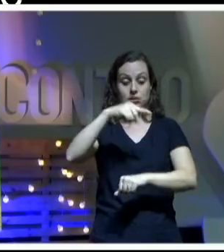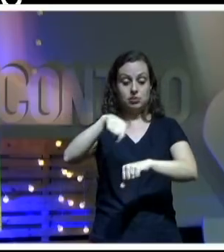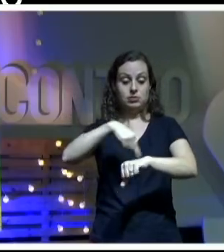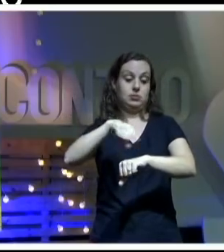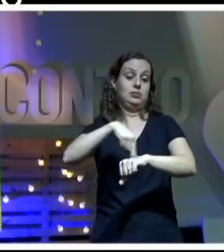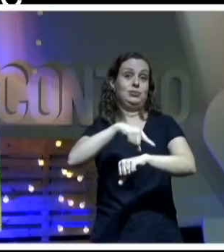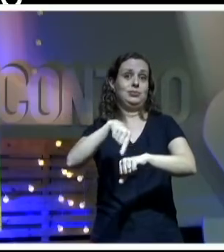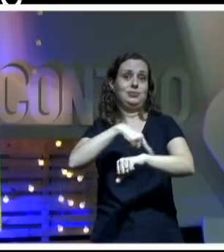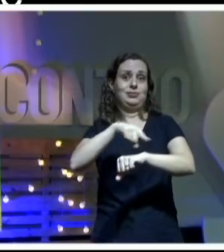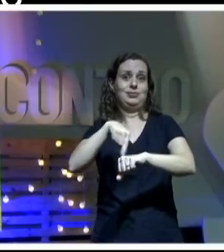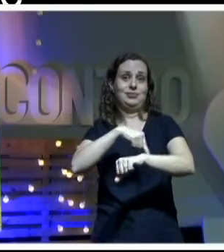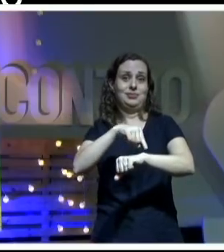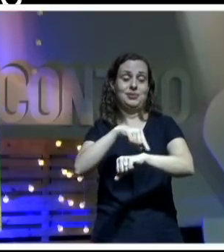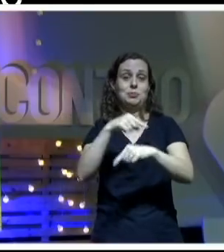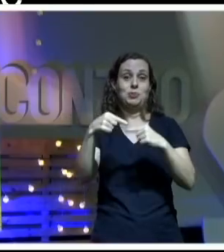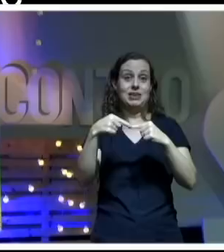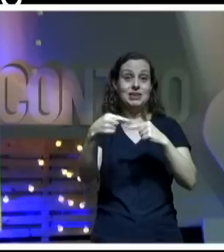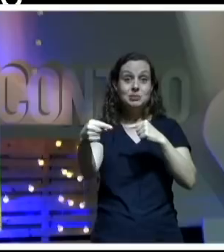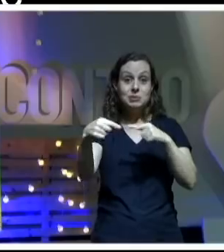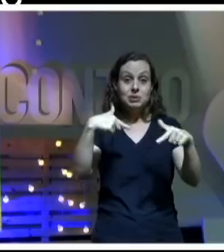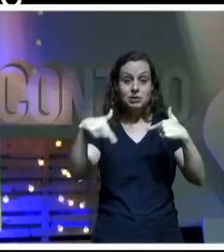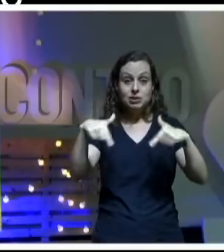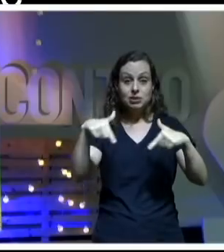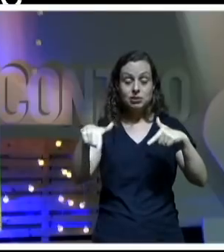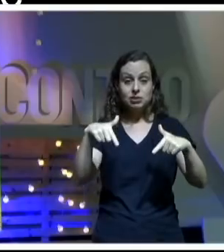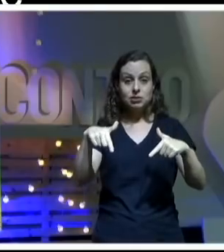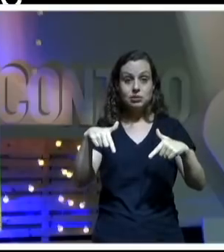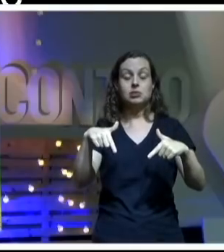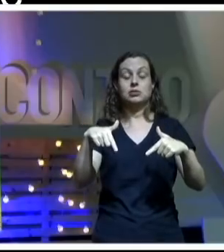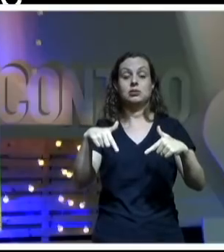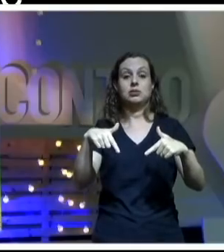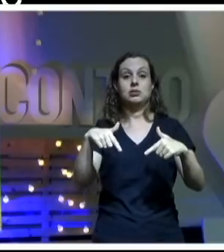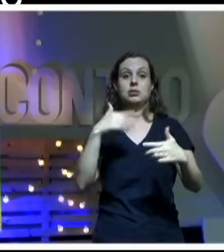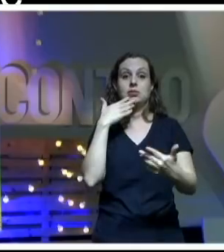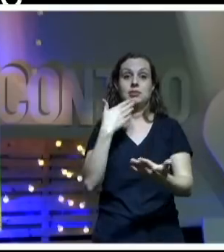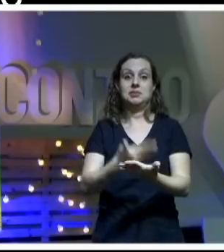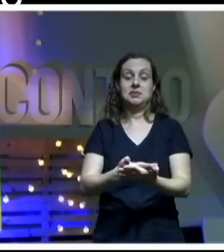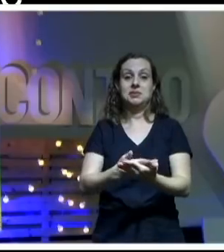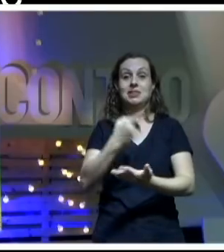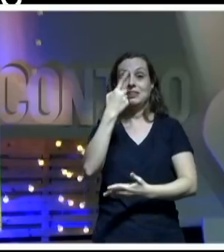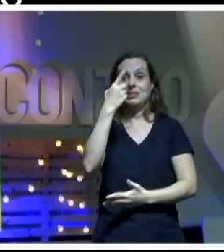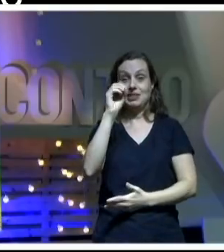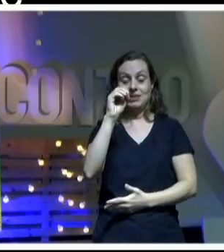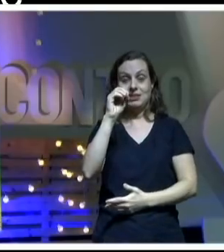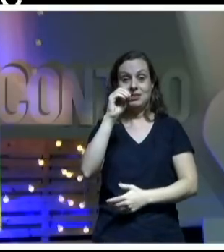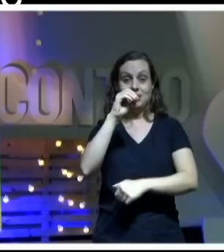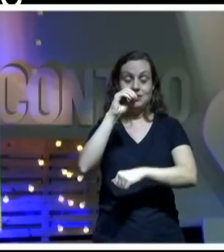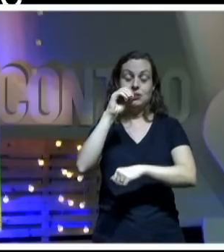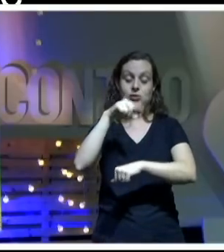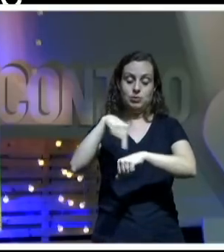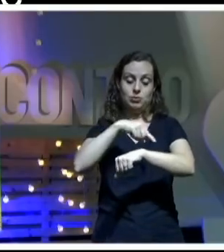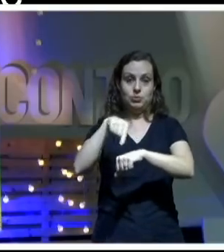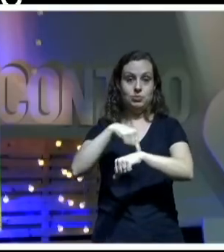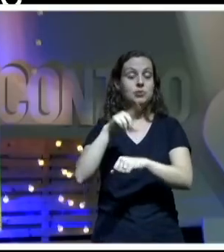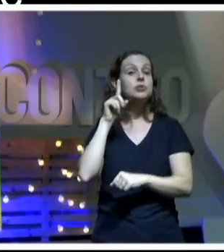sabe que trabalhava 70 horas de semana são 10 horas todos os dias